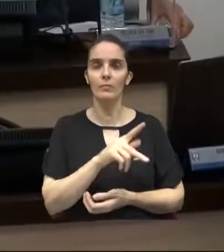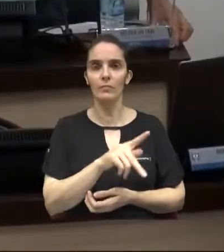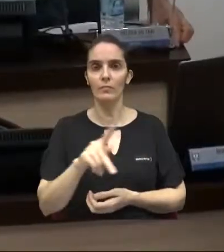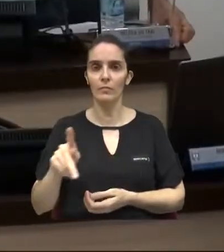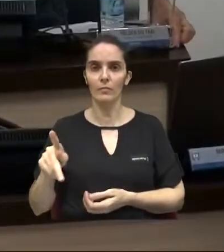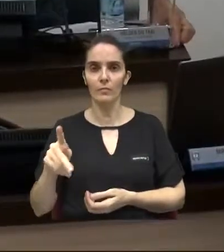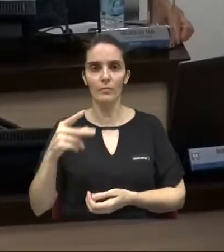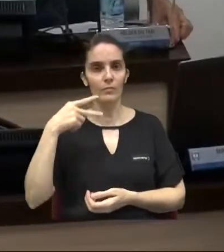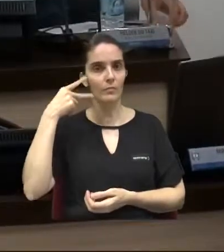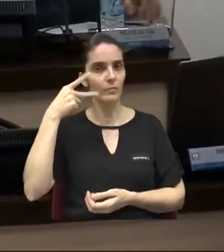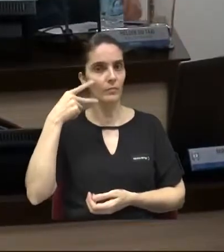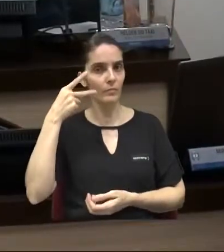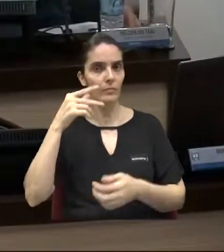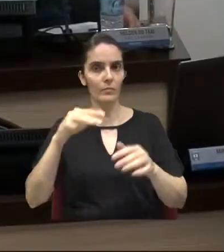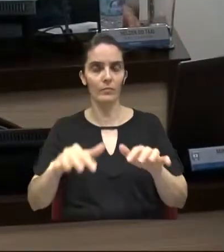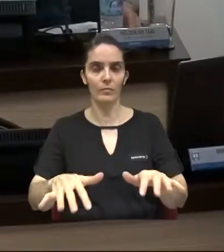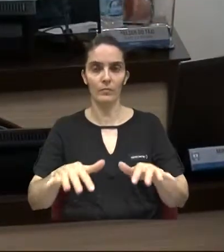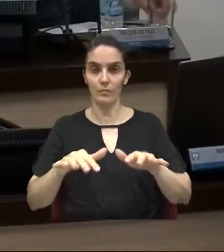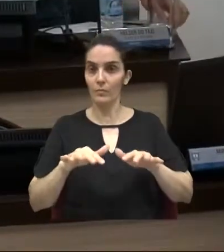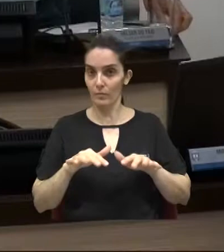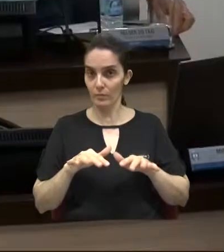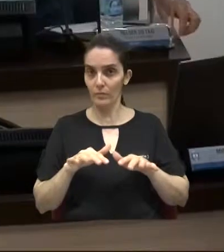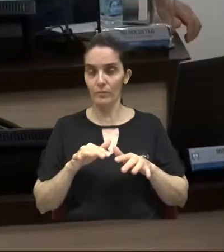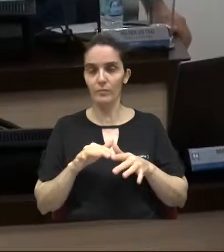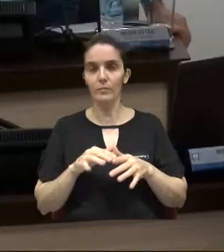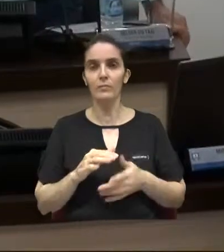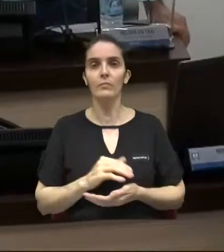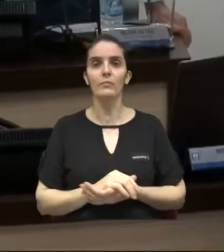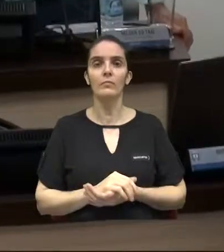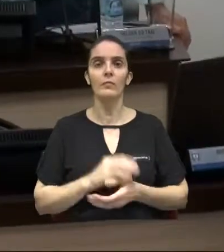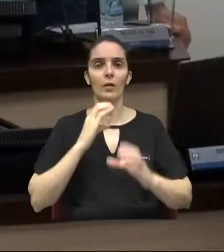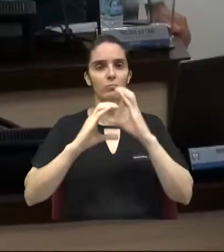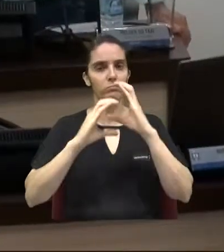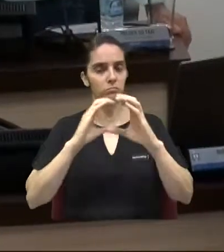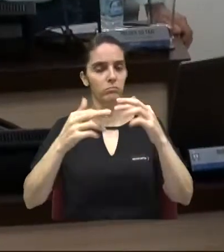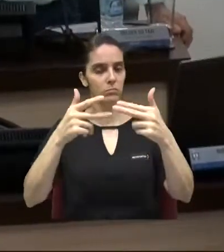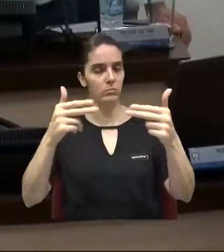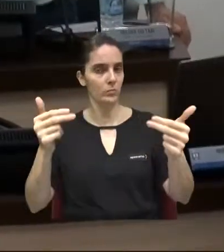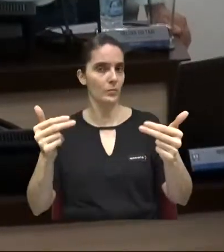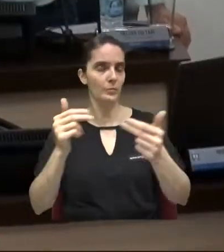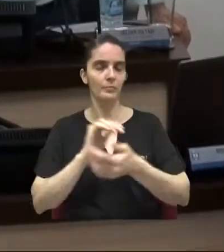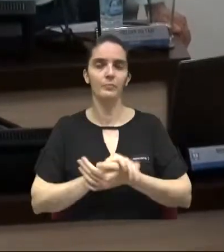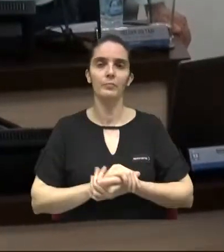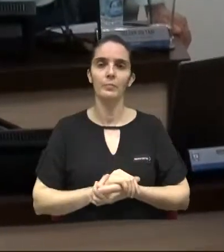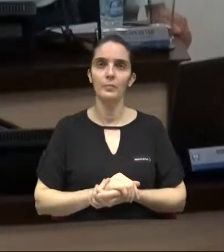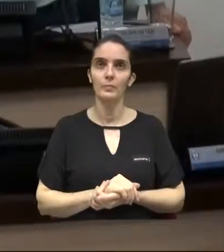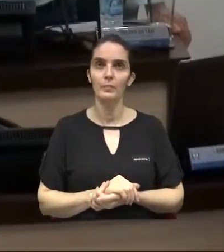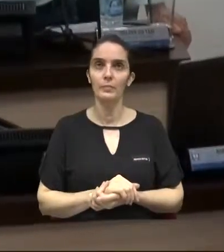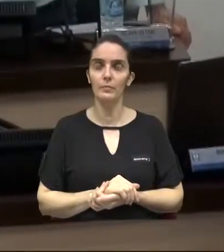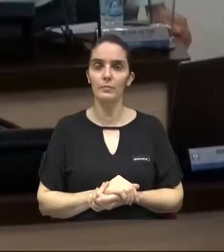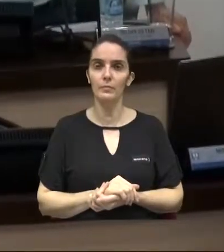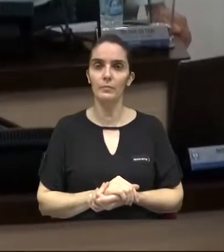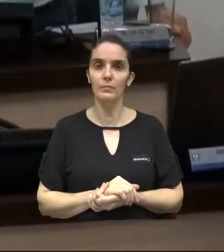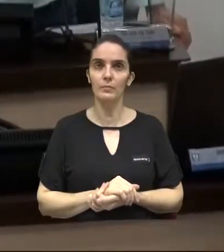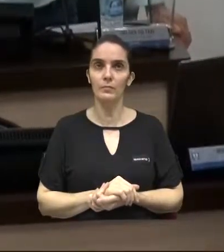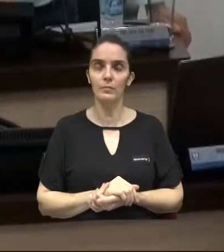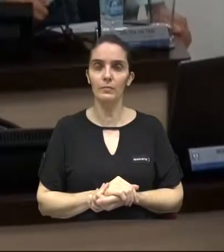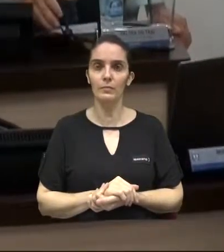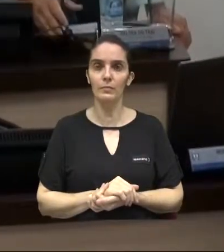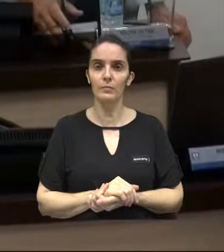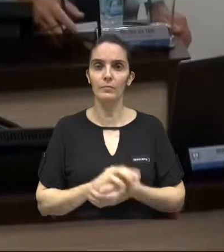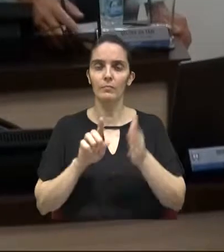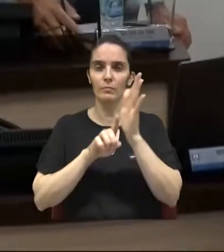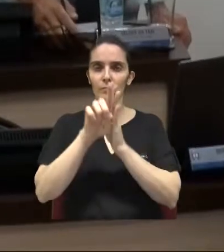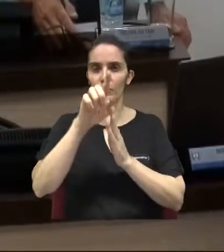nobres amigos vereadores, todos aqueles que nos ouvem pelos meios de comunicação, todos que aqui estão presentes, esse